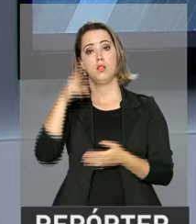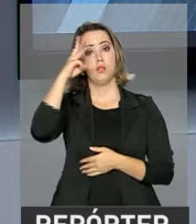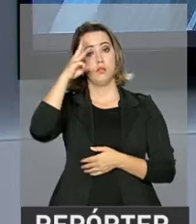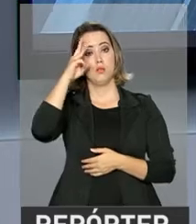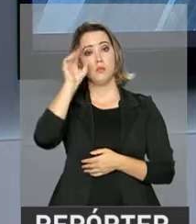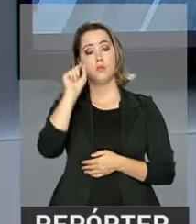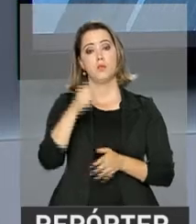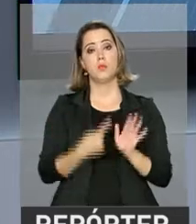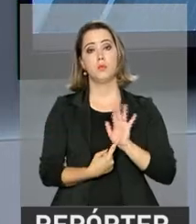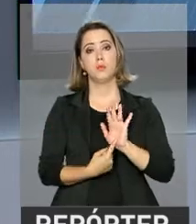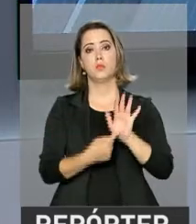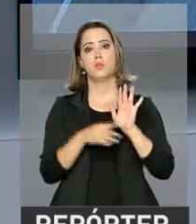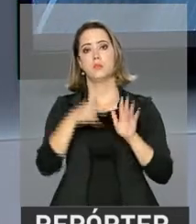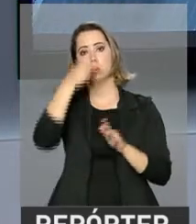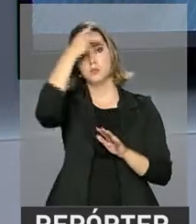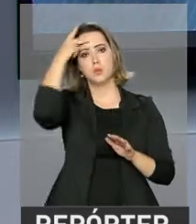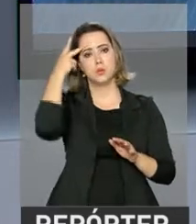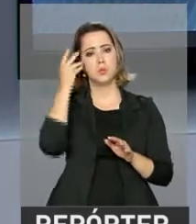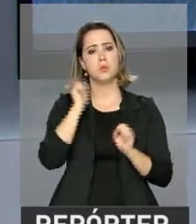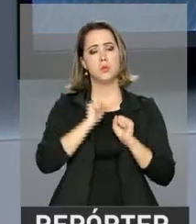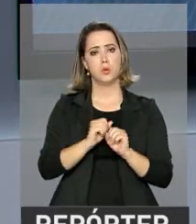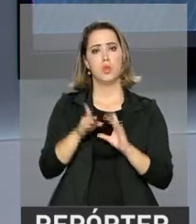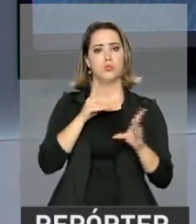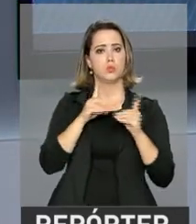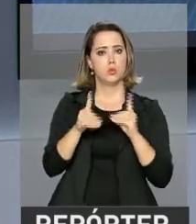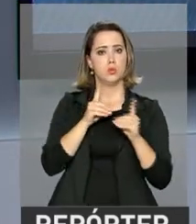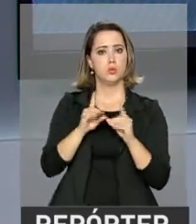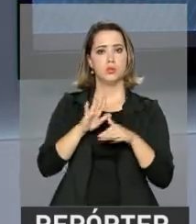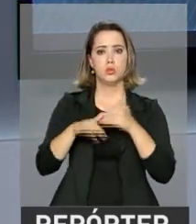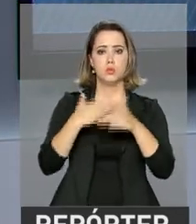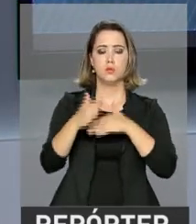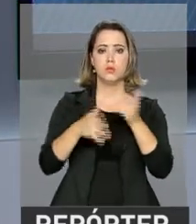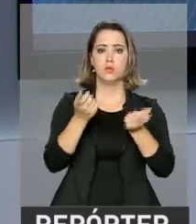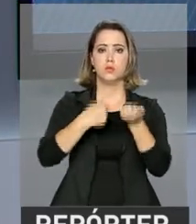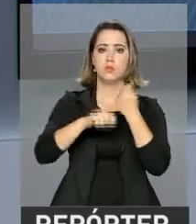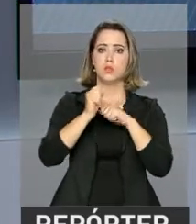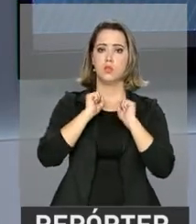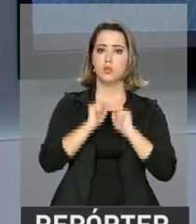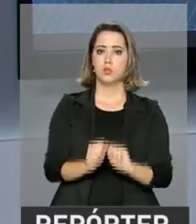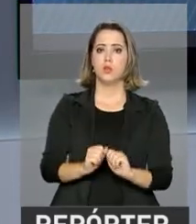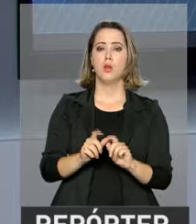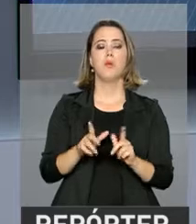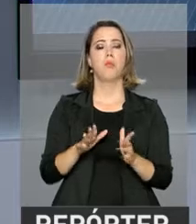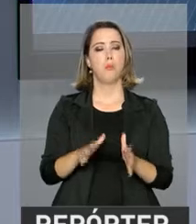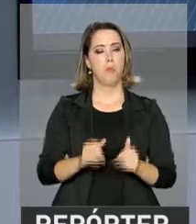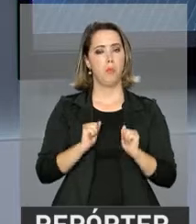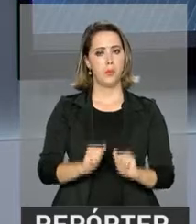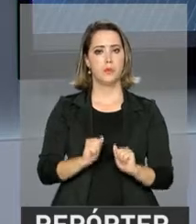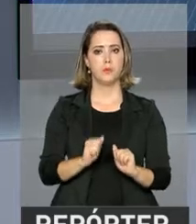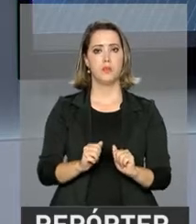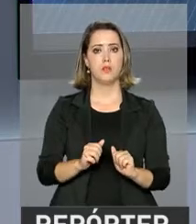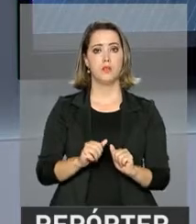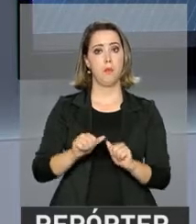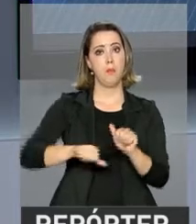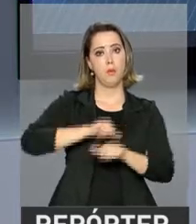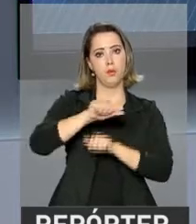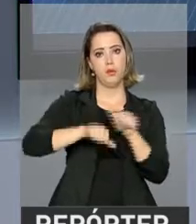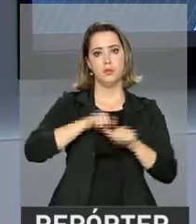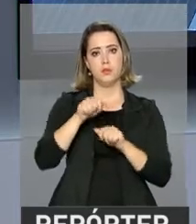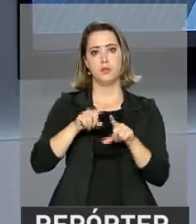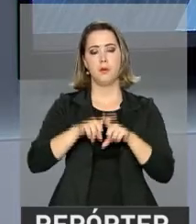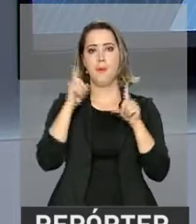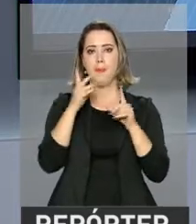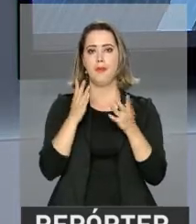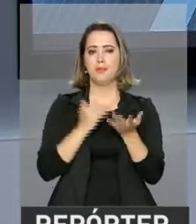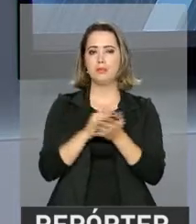que membros do comitê chegaram a argumentar que a evolução da economia já permitiria uma mudança maior, mas a continuidade